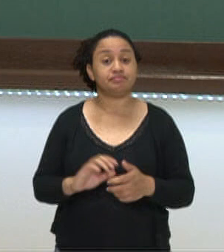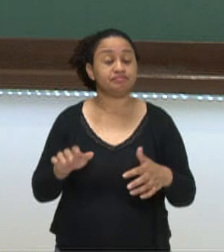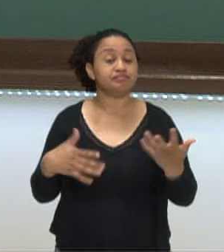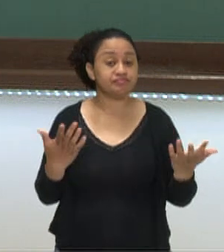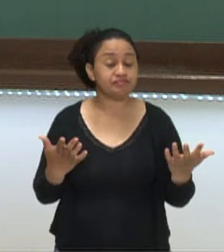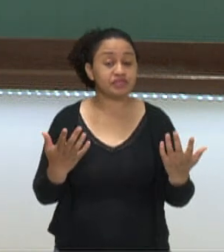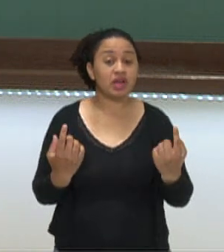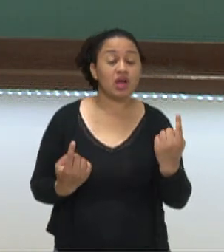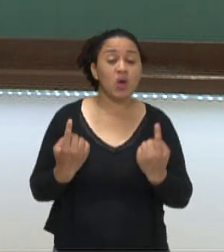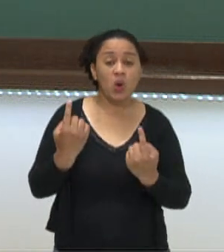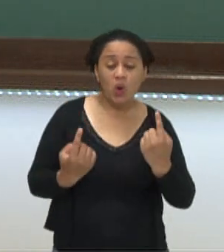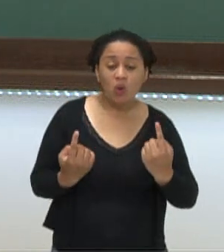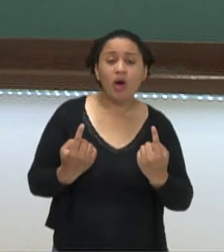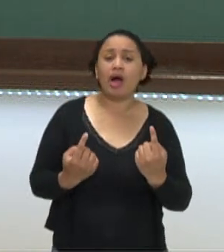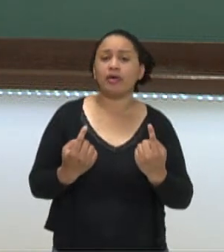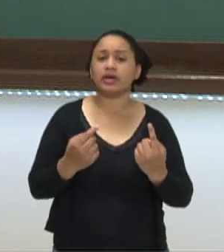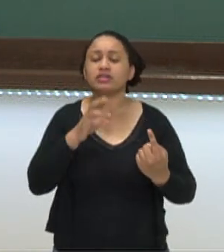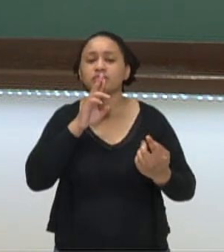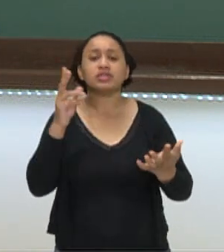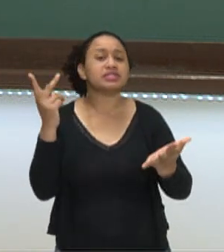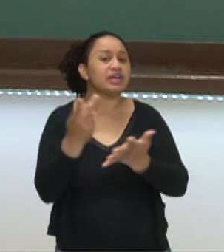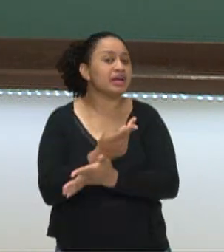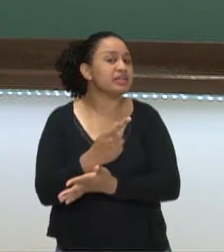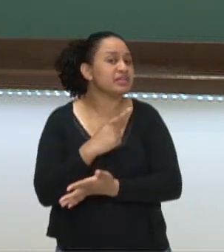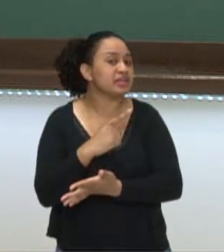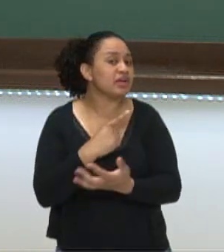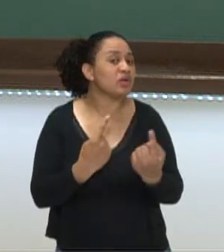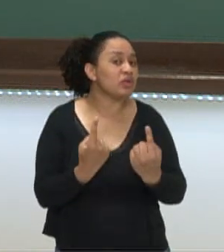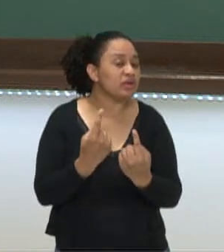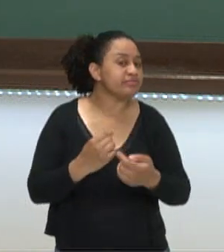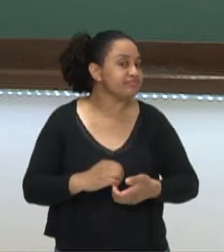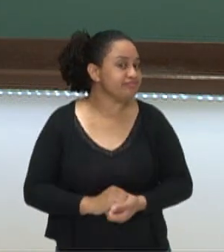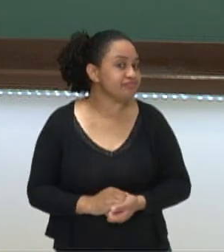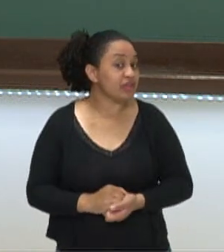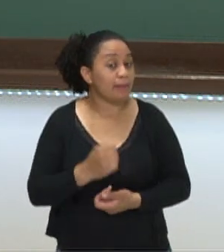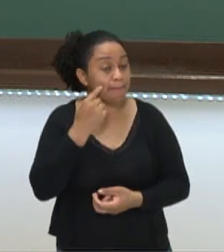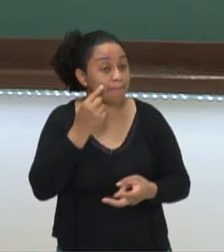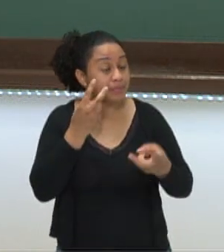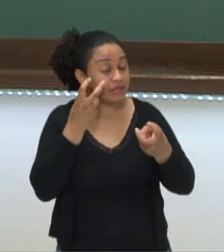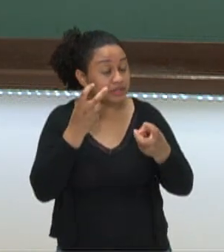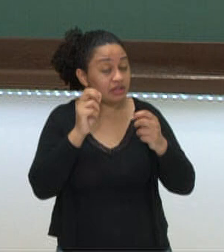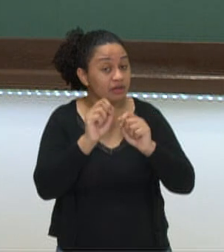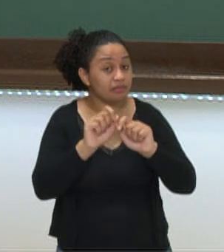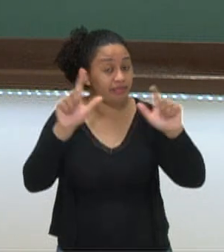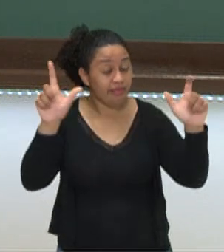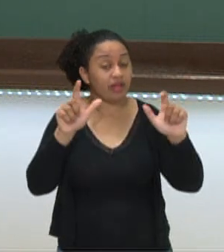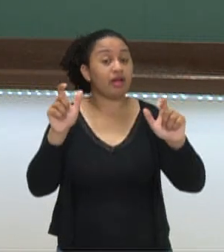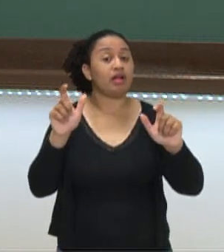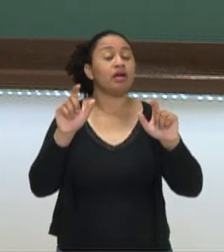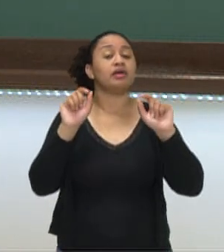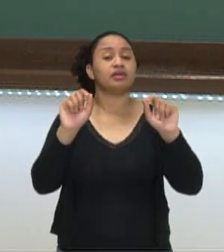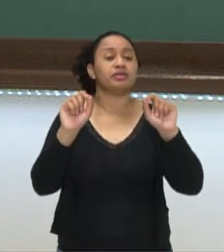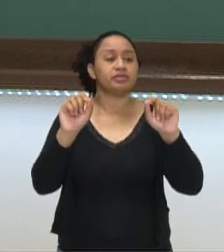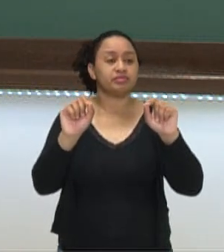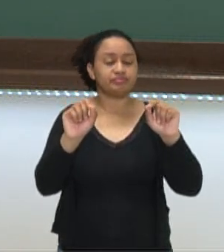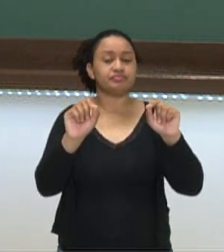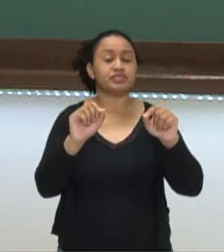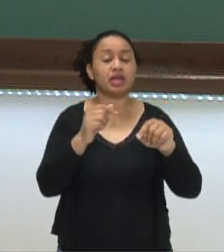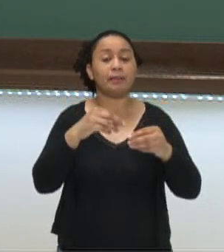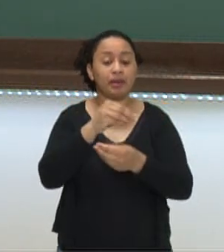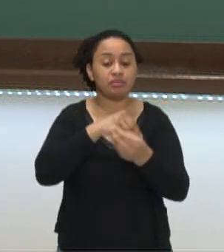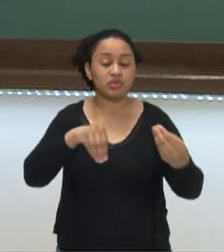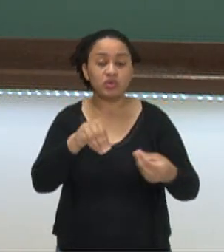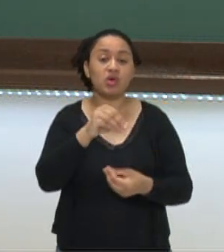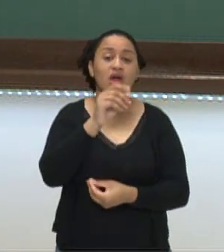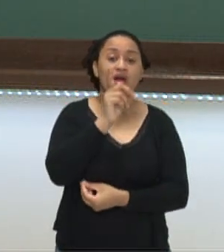E aí, qual é a incorreta entre elas? Vejam bem, prestem bem atenção no seguinte, estamos falando de uma mistura